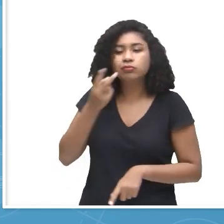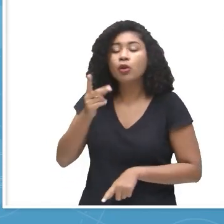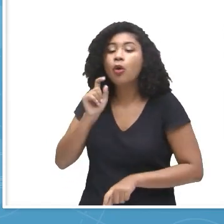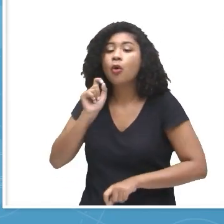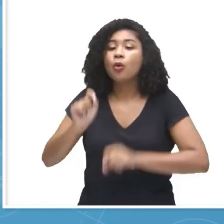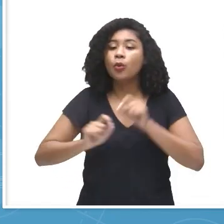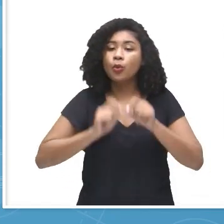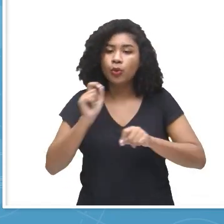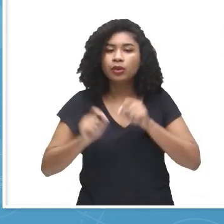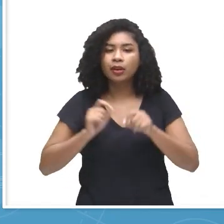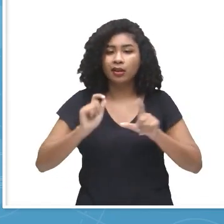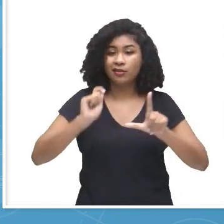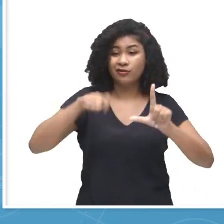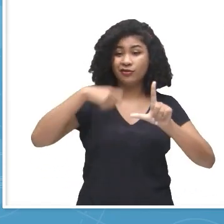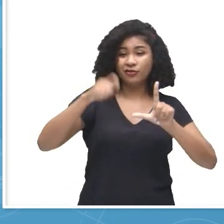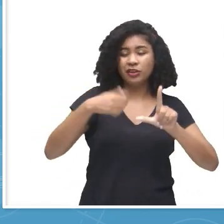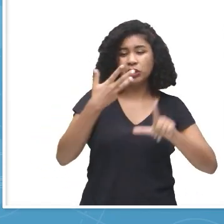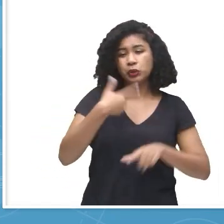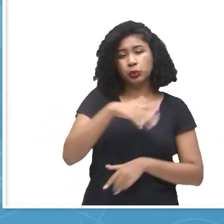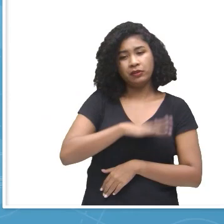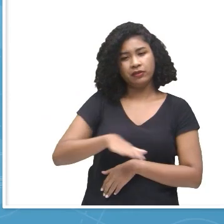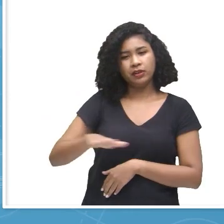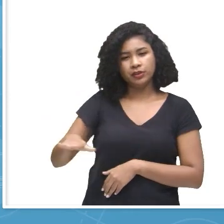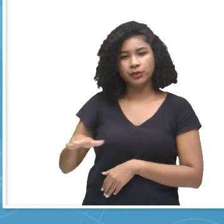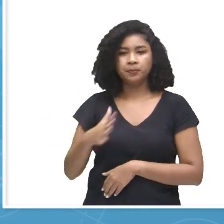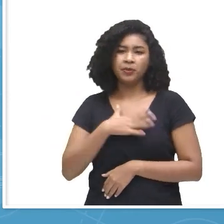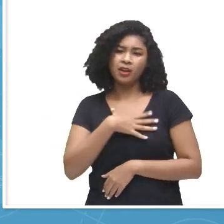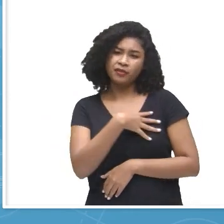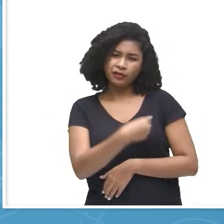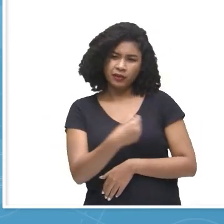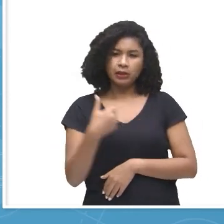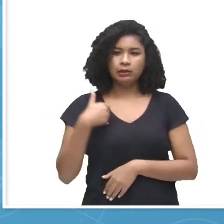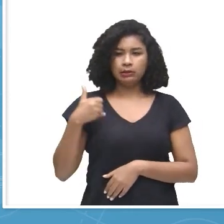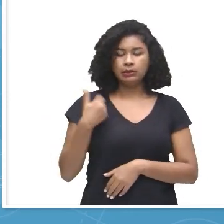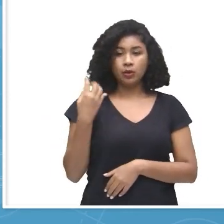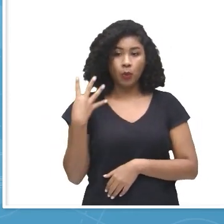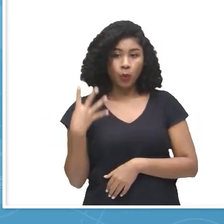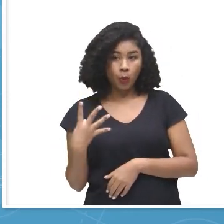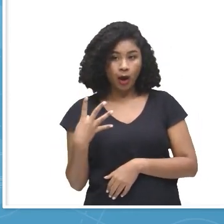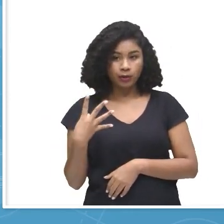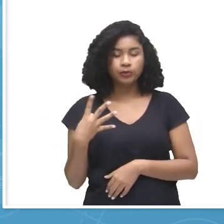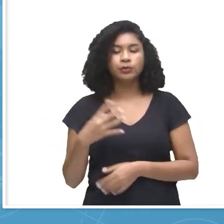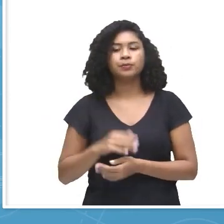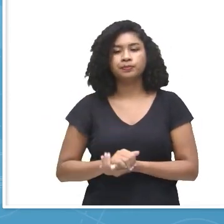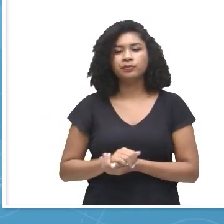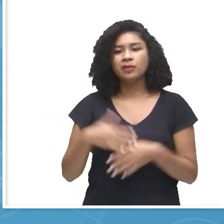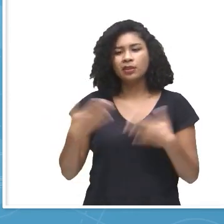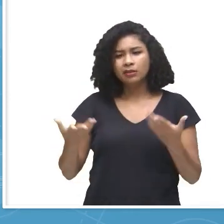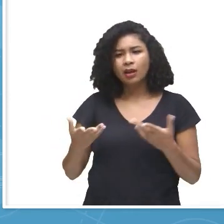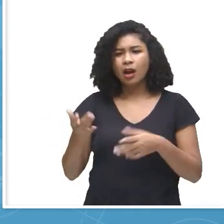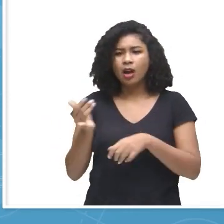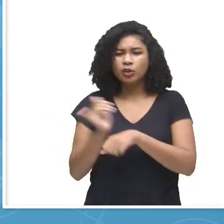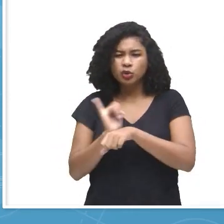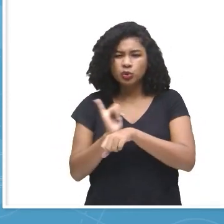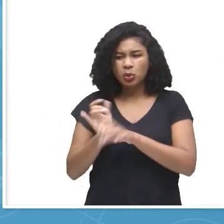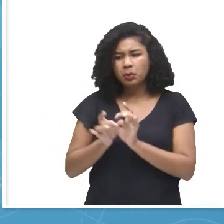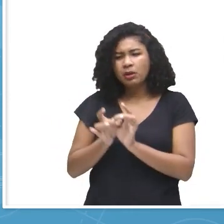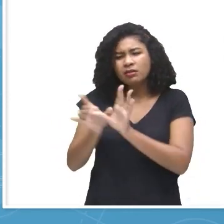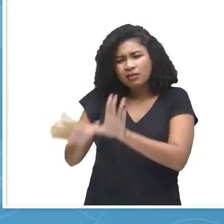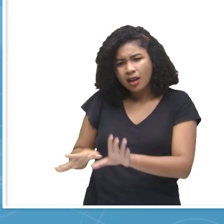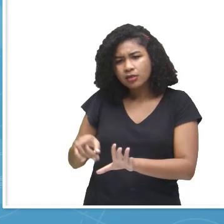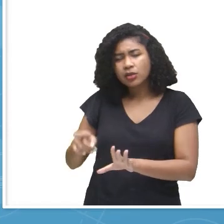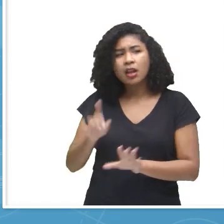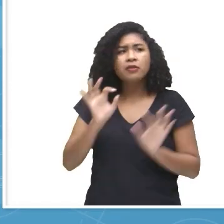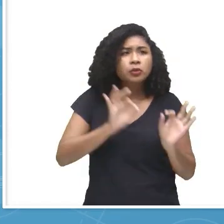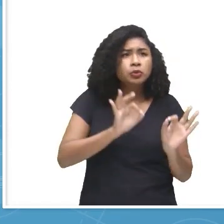Eu tenho uma filha de 4 anos e de vez em quando eu deixo ela assistir um pouco de YouTube. E cada vez que passa aí aparece uma propaganda ali. Ela